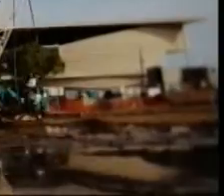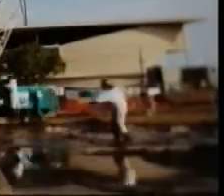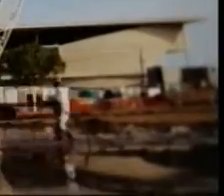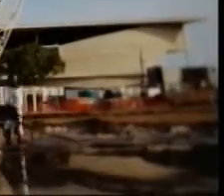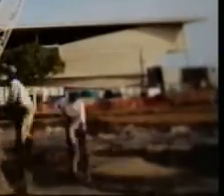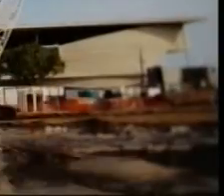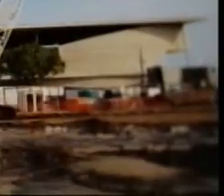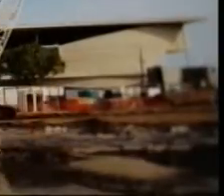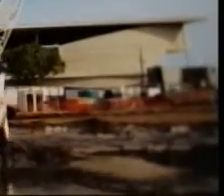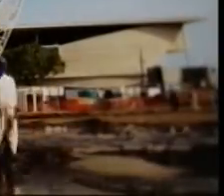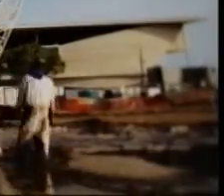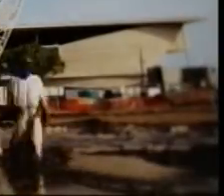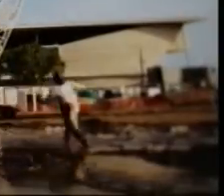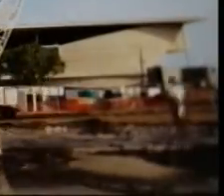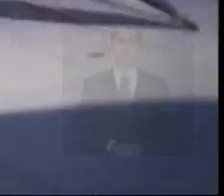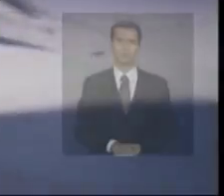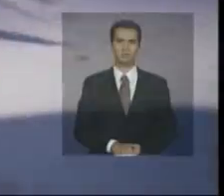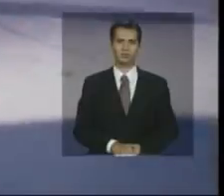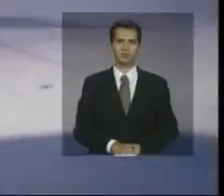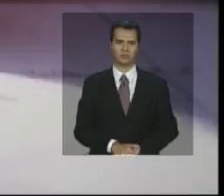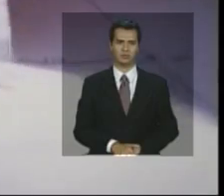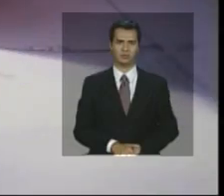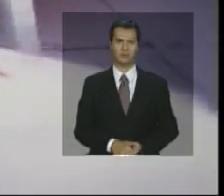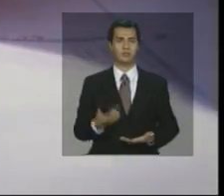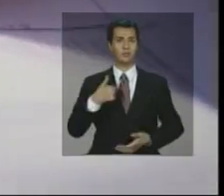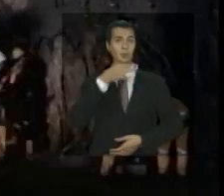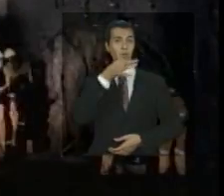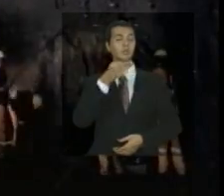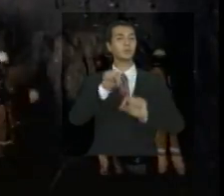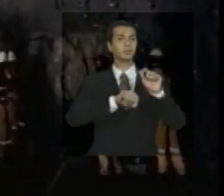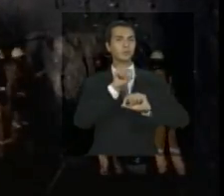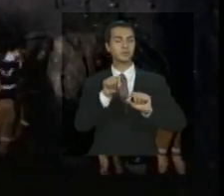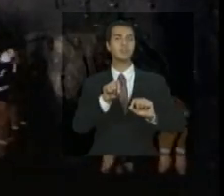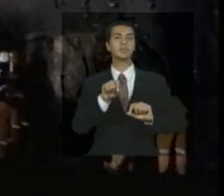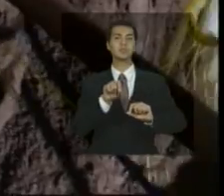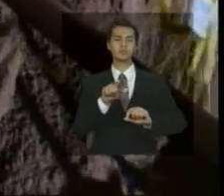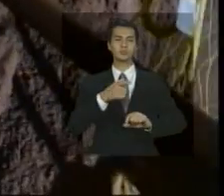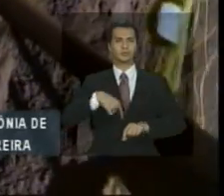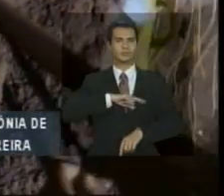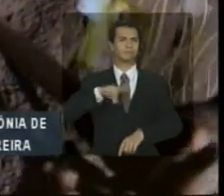Eu acho que depois de muito tempo, está se pensando nisso.